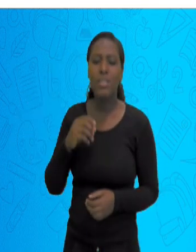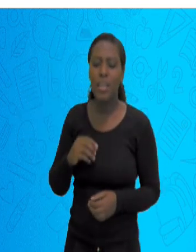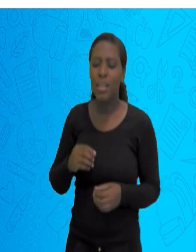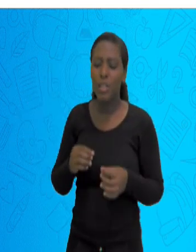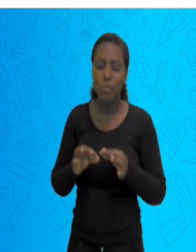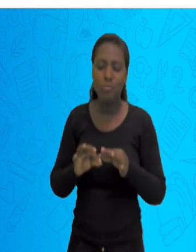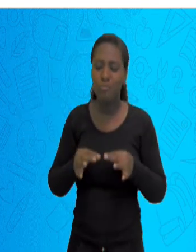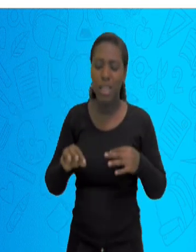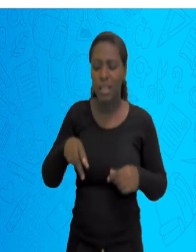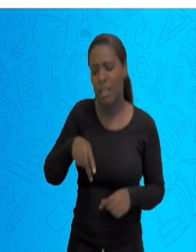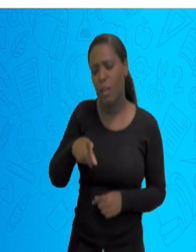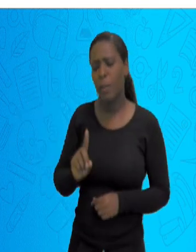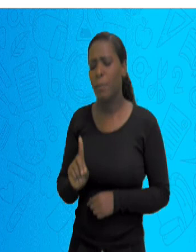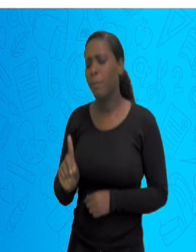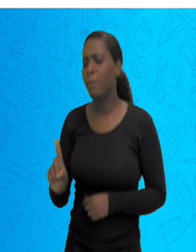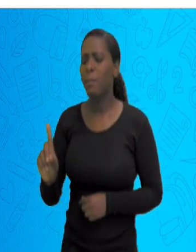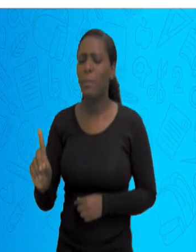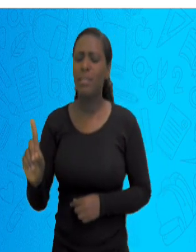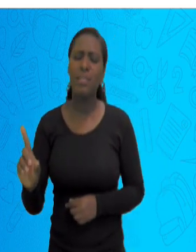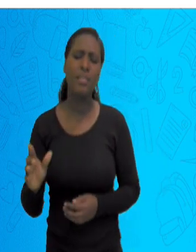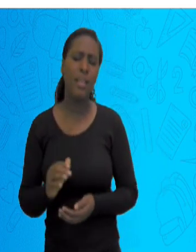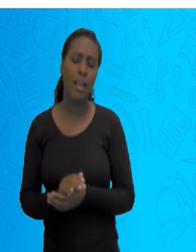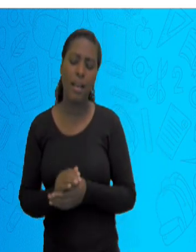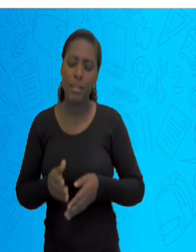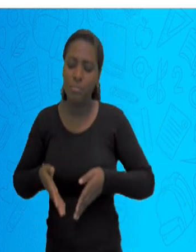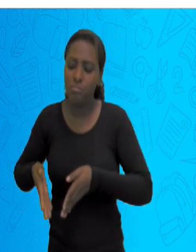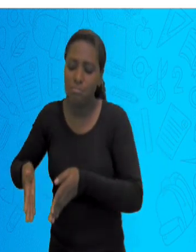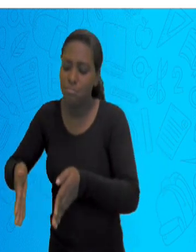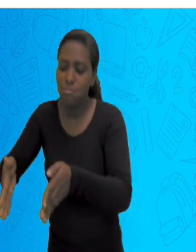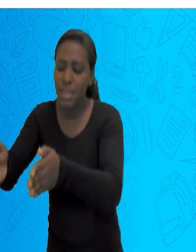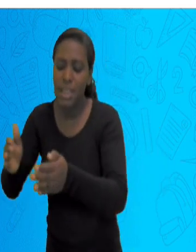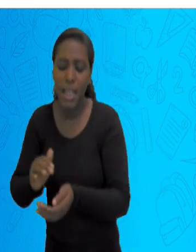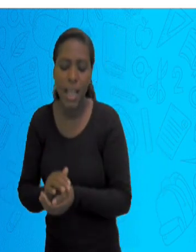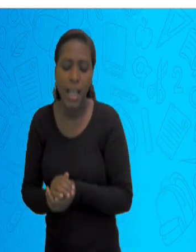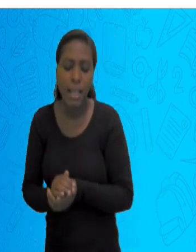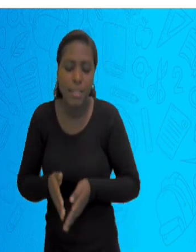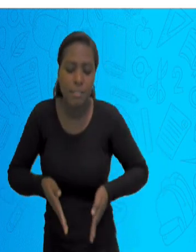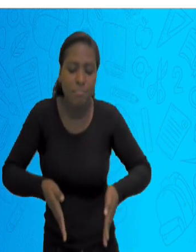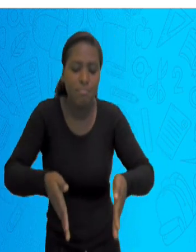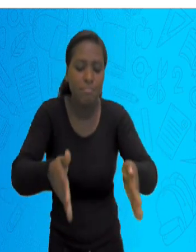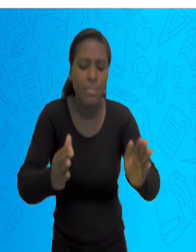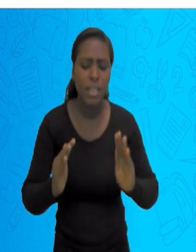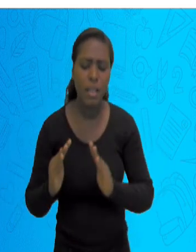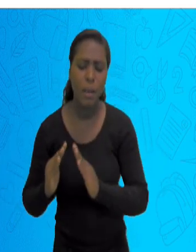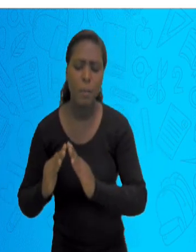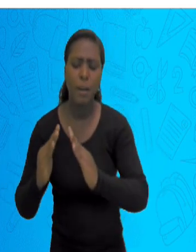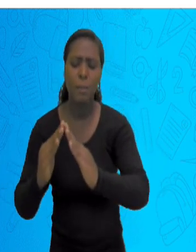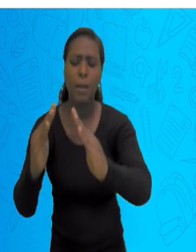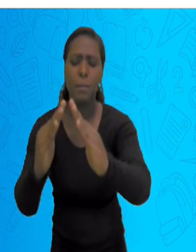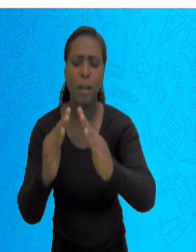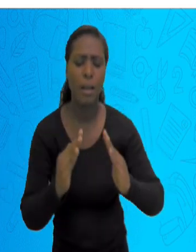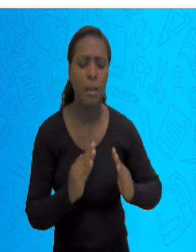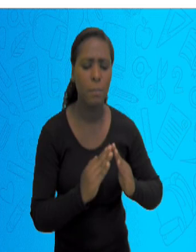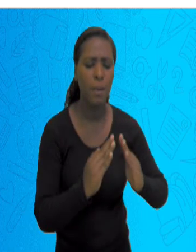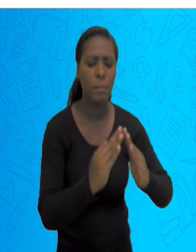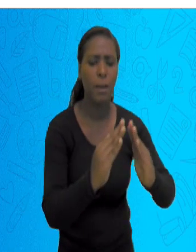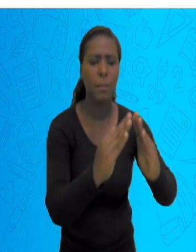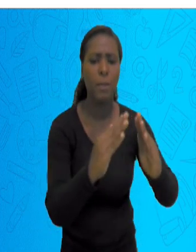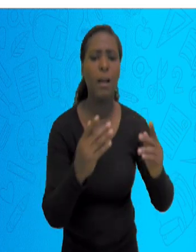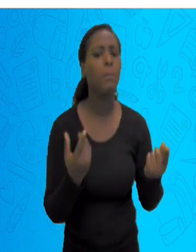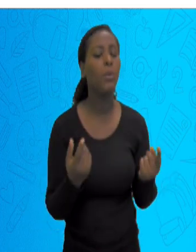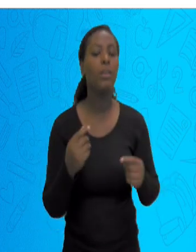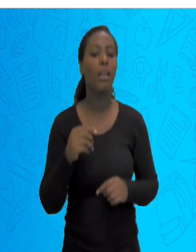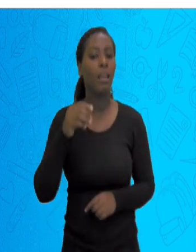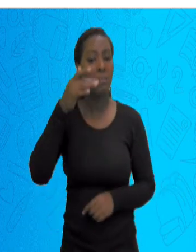leite bom para gente ruim. Sua lata, suas garrafas e